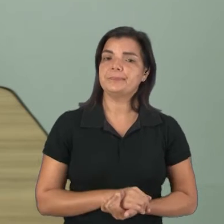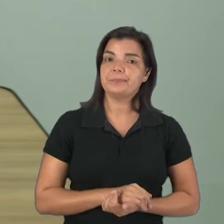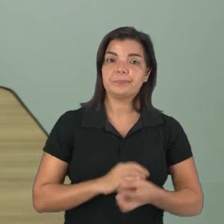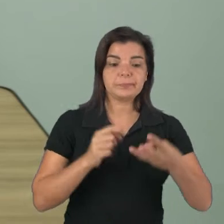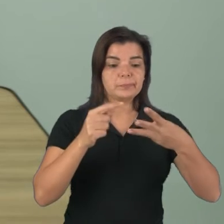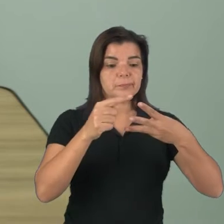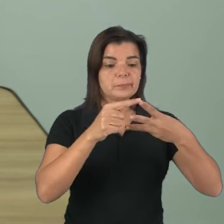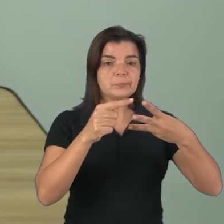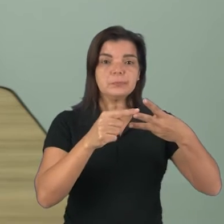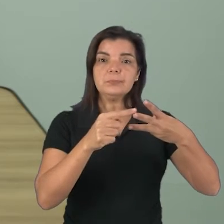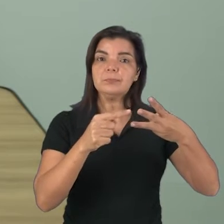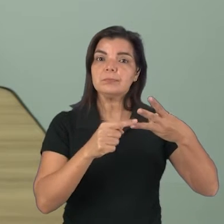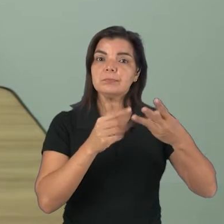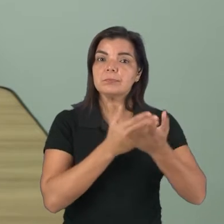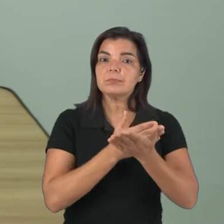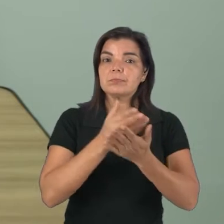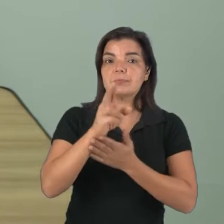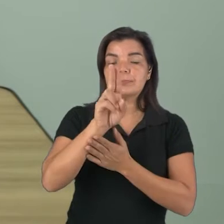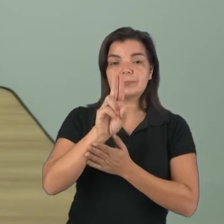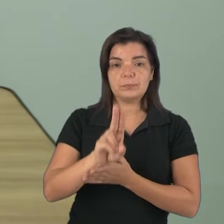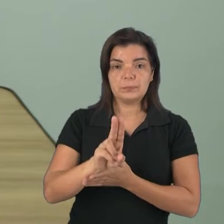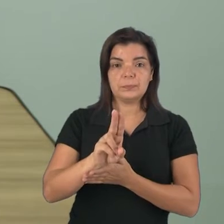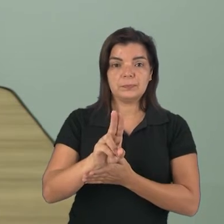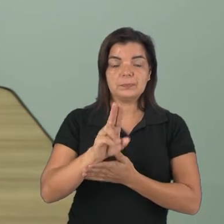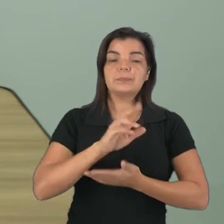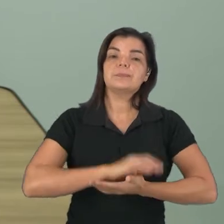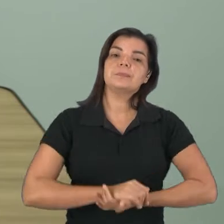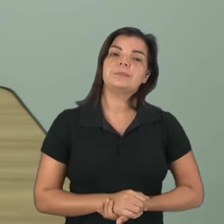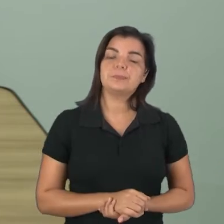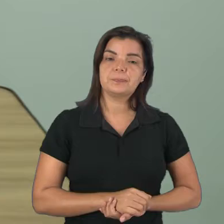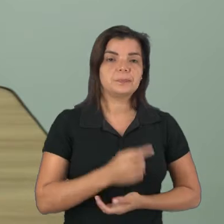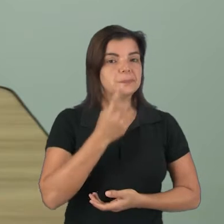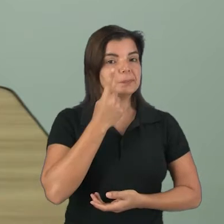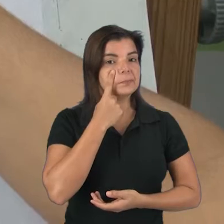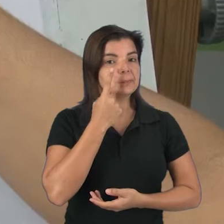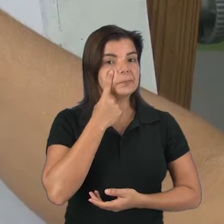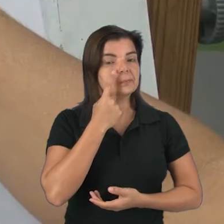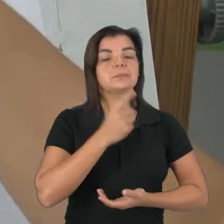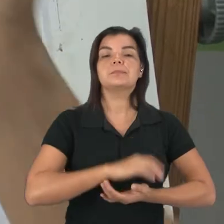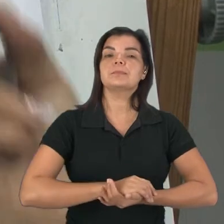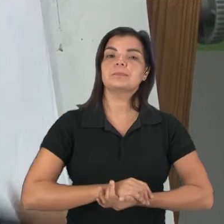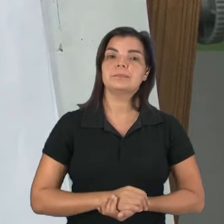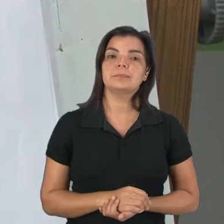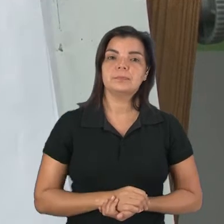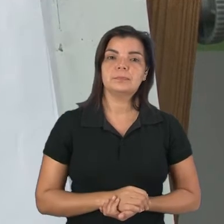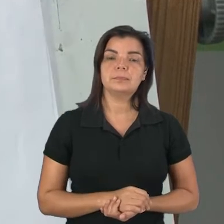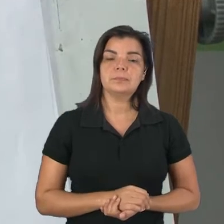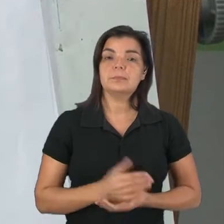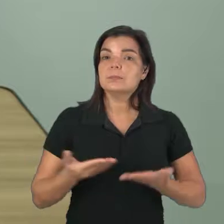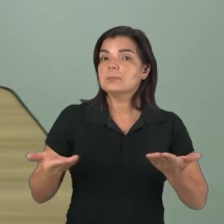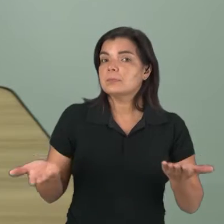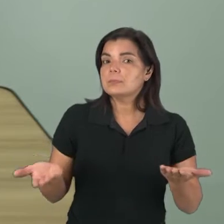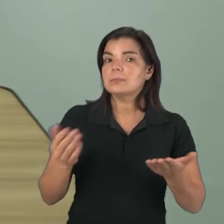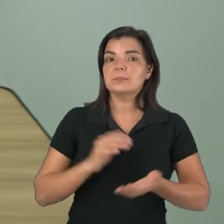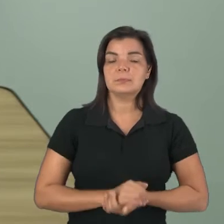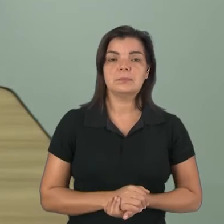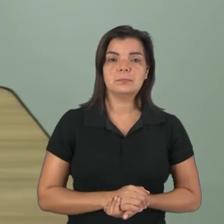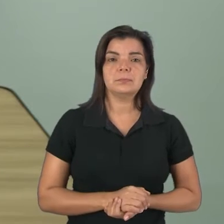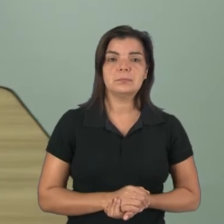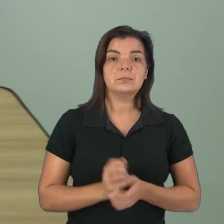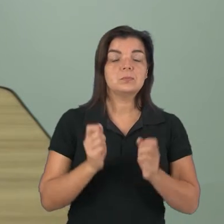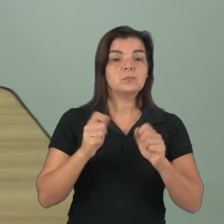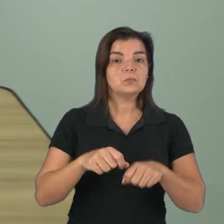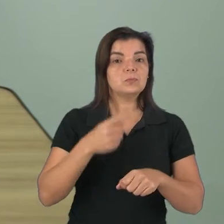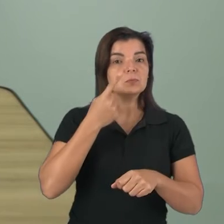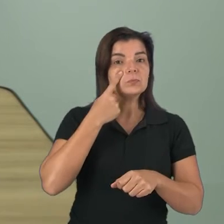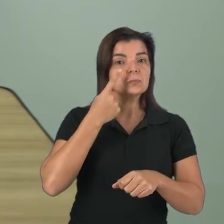mas as Três Palavrinhas iniciam com a letra u Observe vem e agora como é